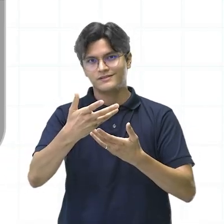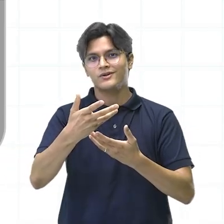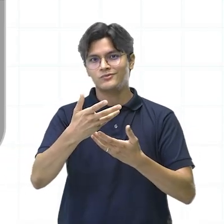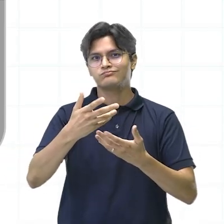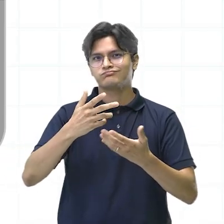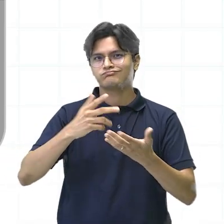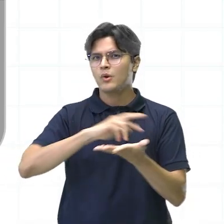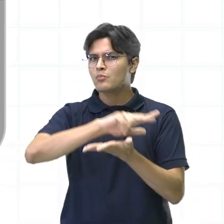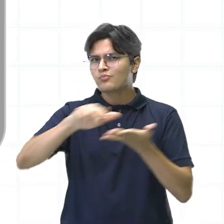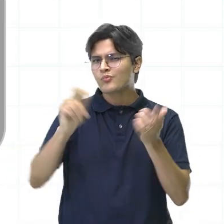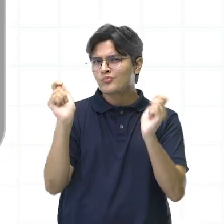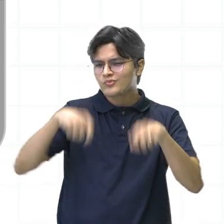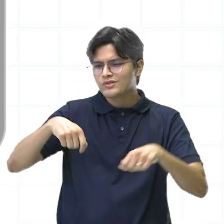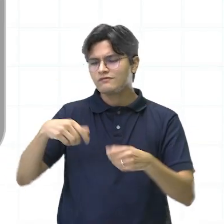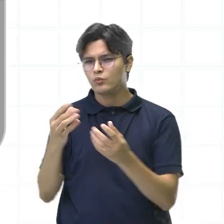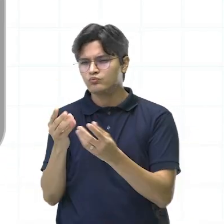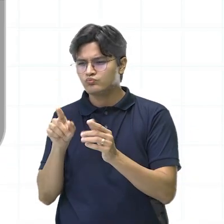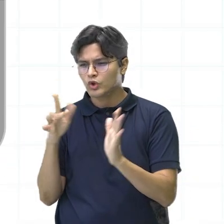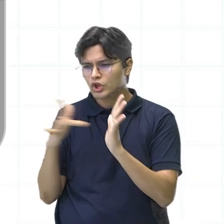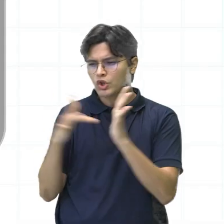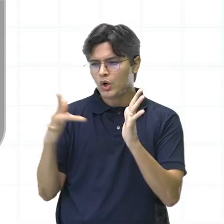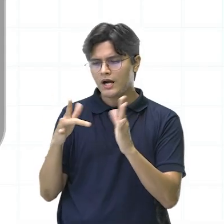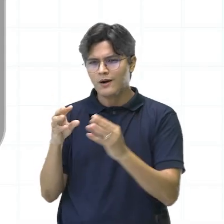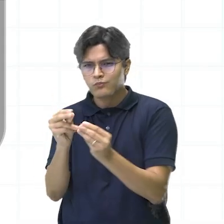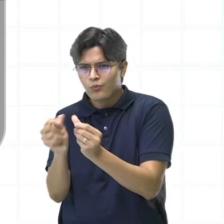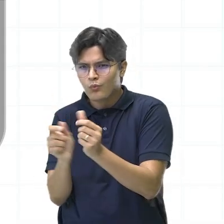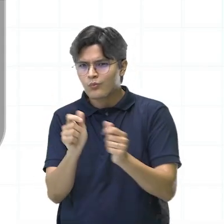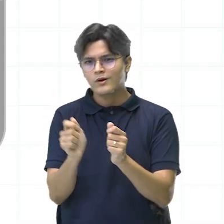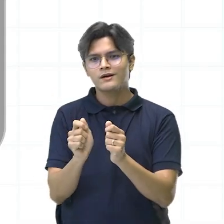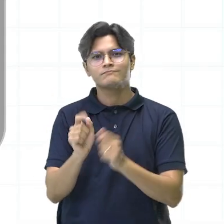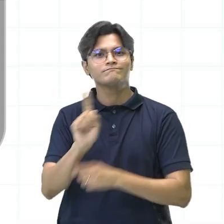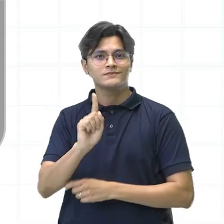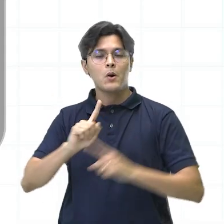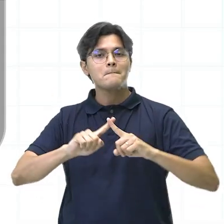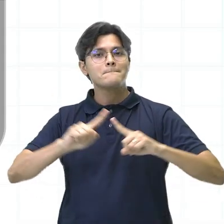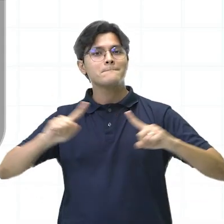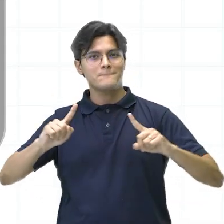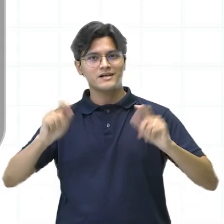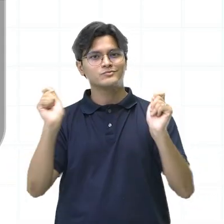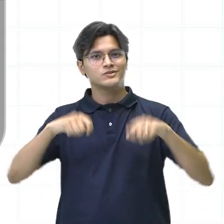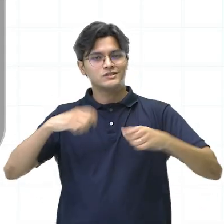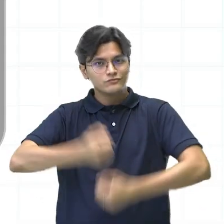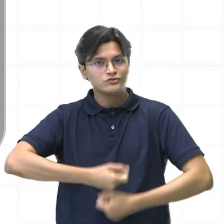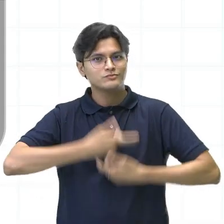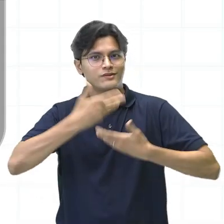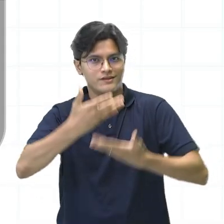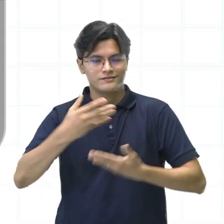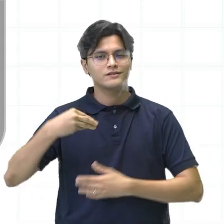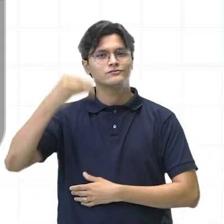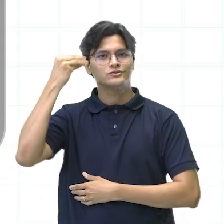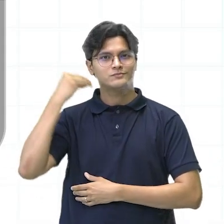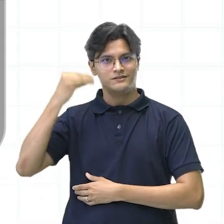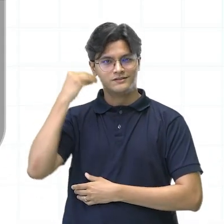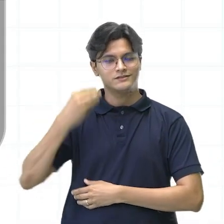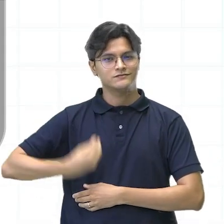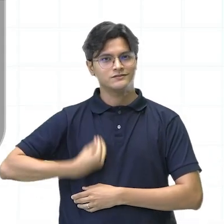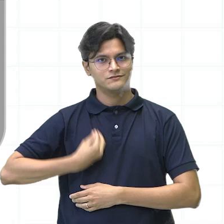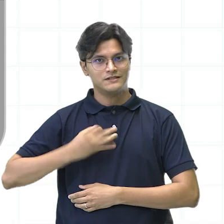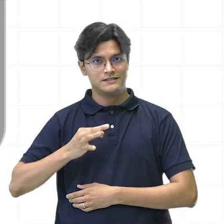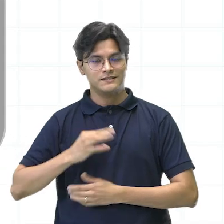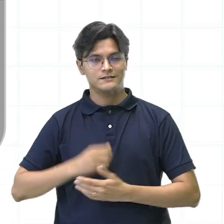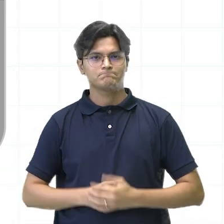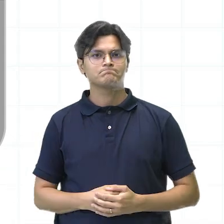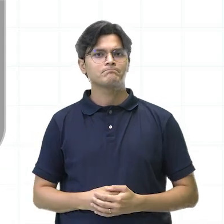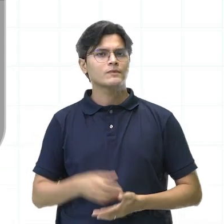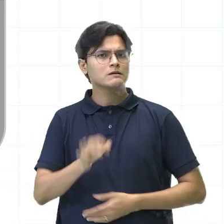não mensuramos, mas nós estamos a todo momento manifestando e vivenciando.